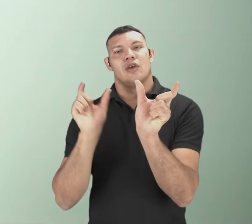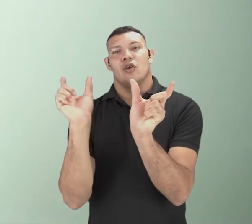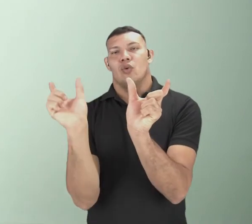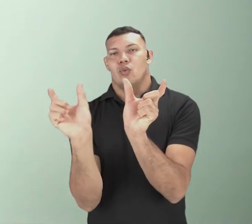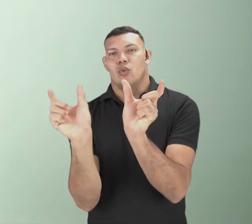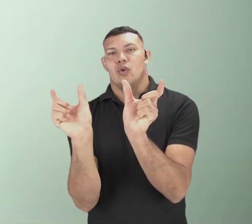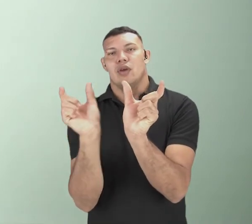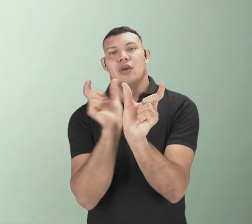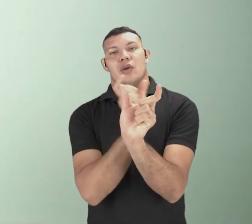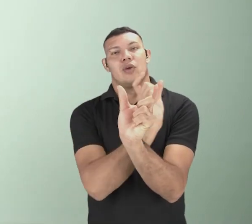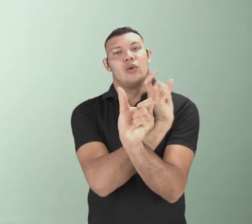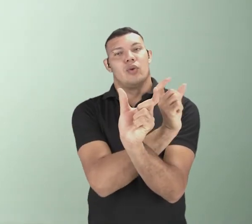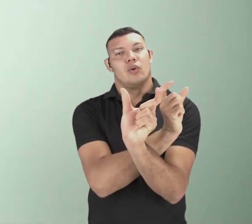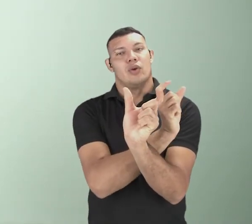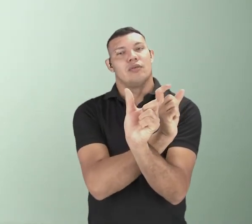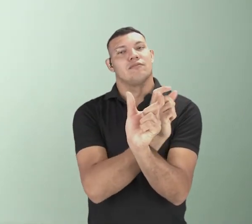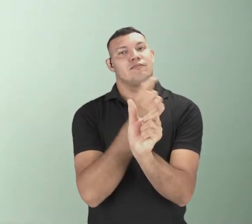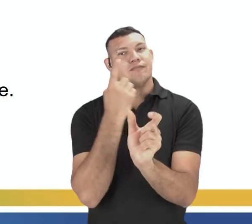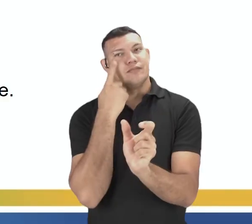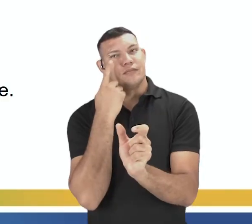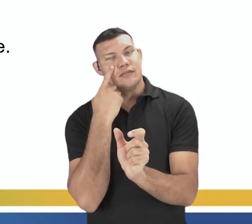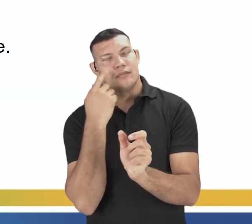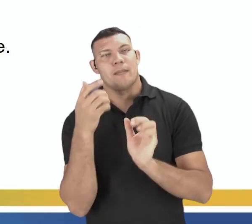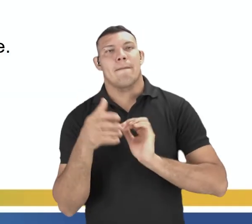o prefixo. Fica de olho.